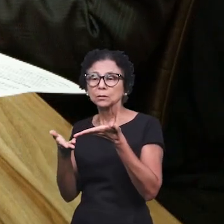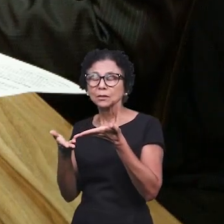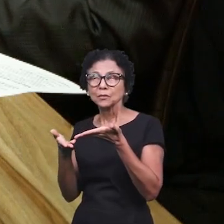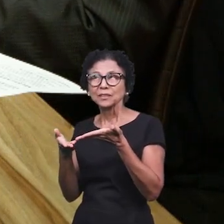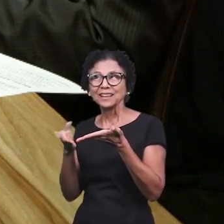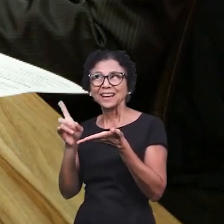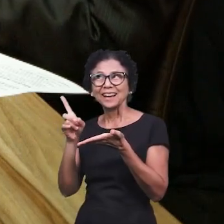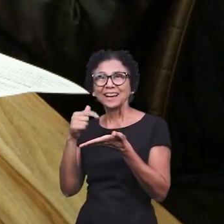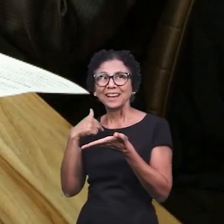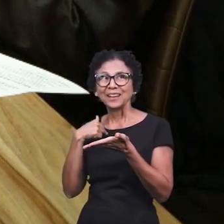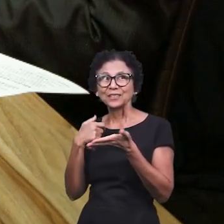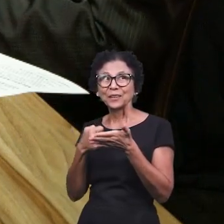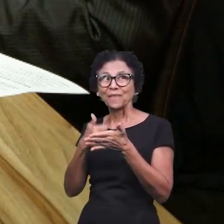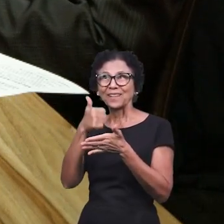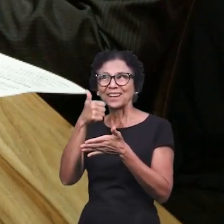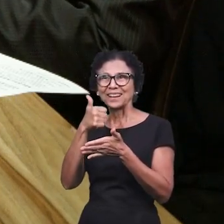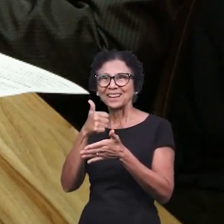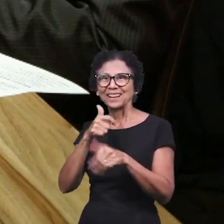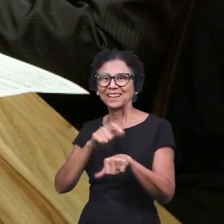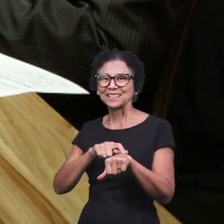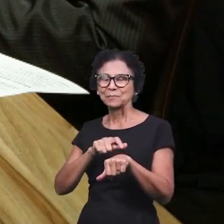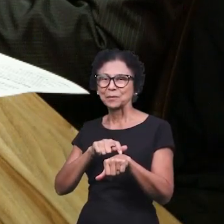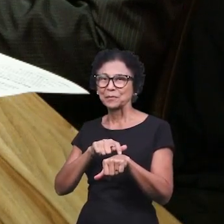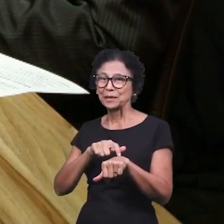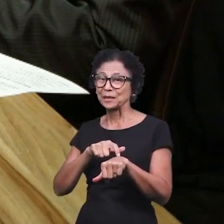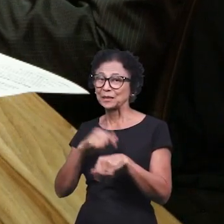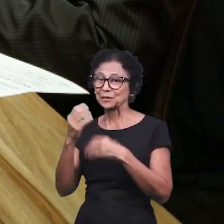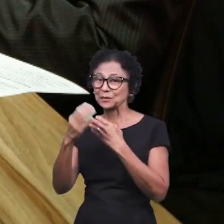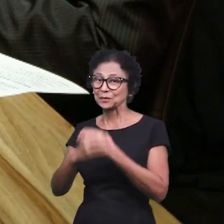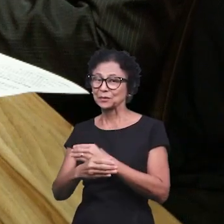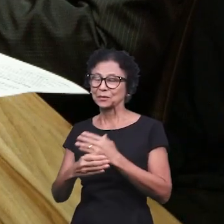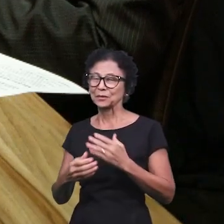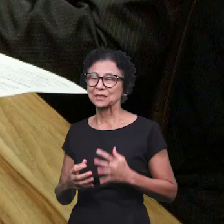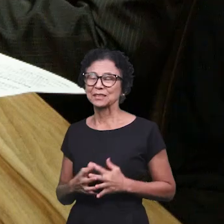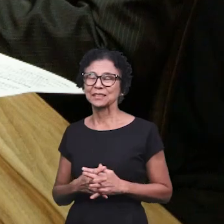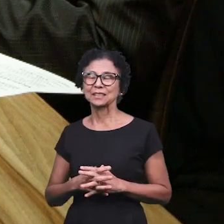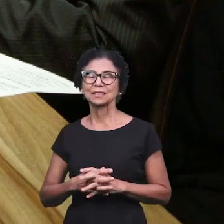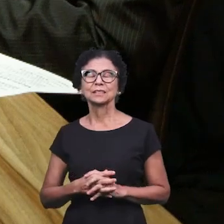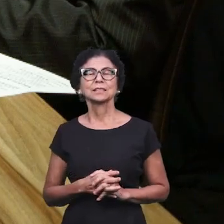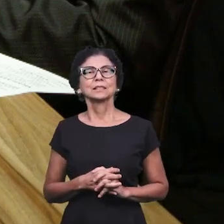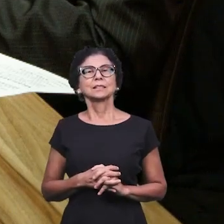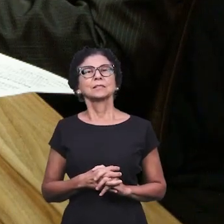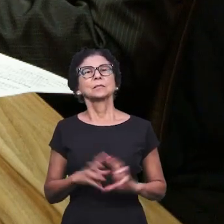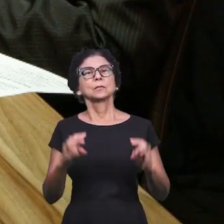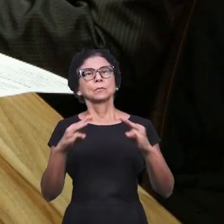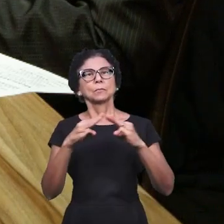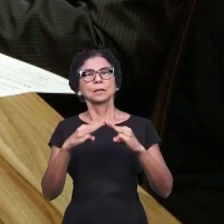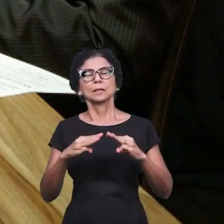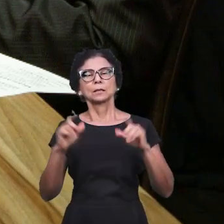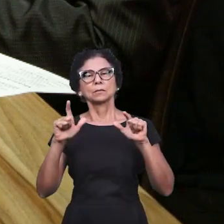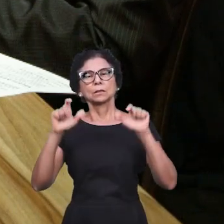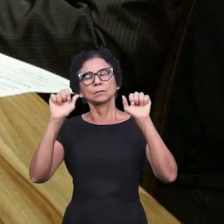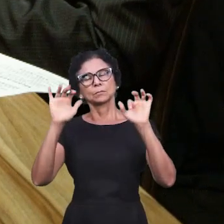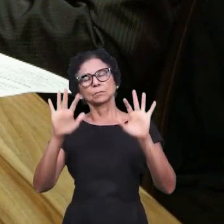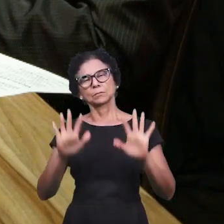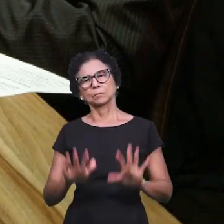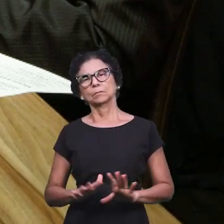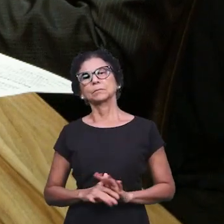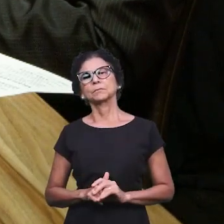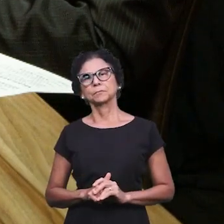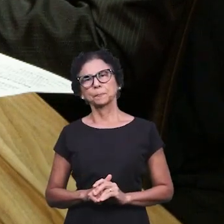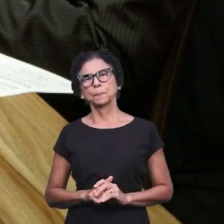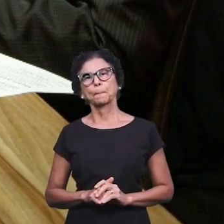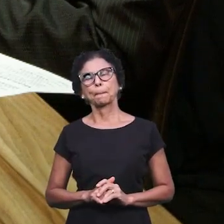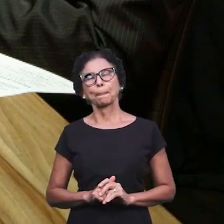eu vi aquilo ali e falei, olha, minha vez Vai chegar chegar. também. Isso é muito importante, né? O Manaim, para nós, é um lugar de bênçãos,